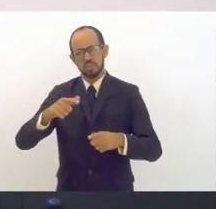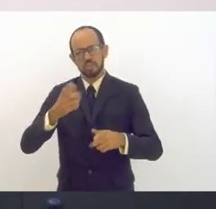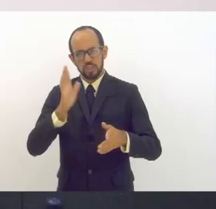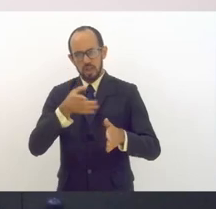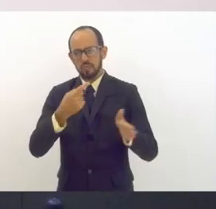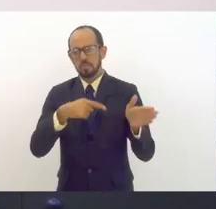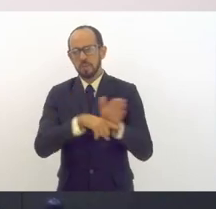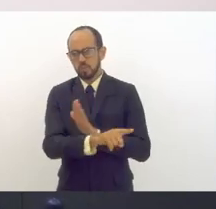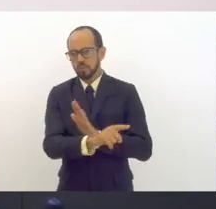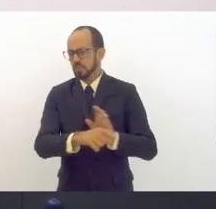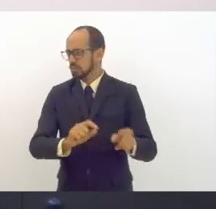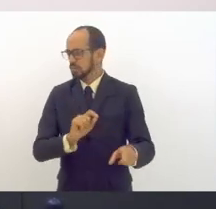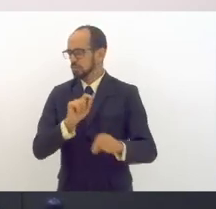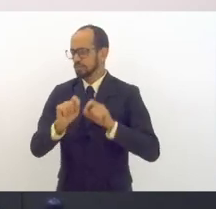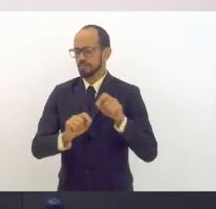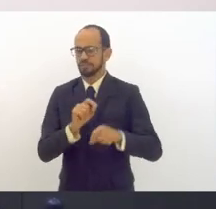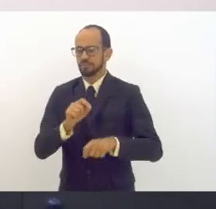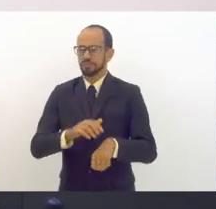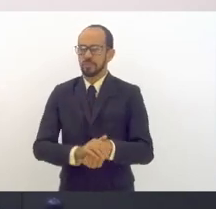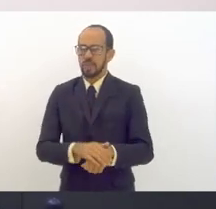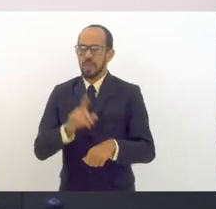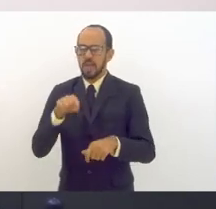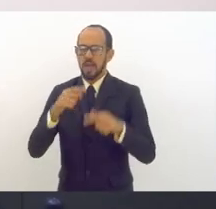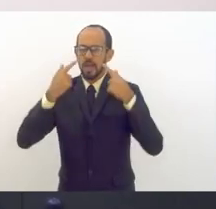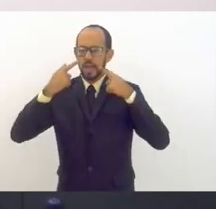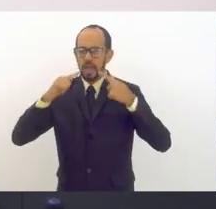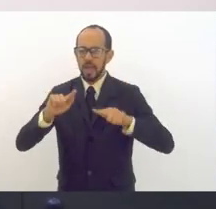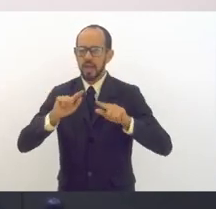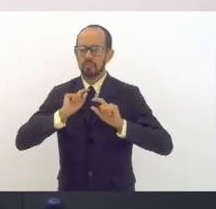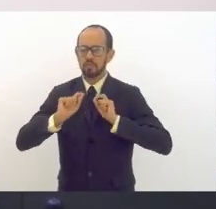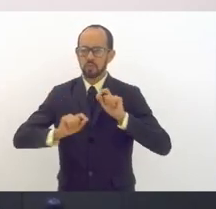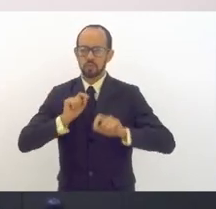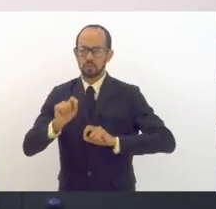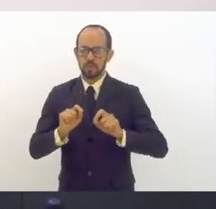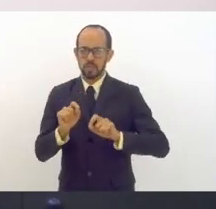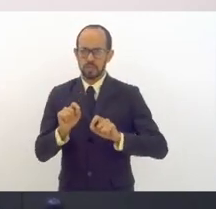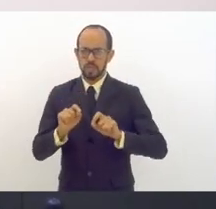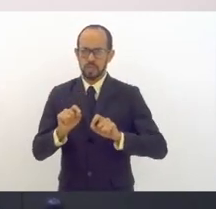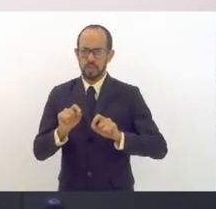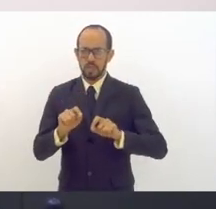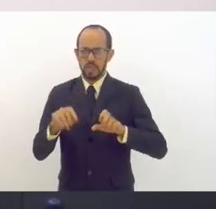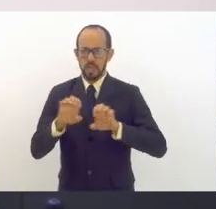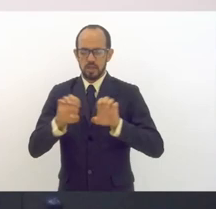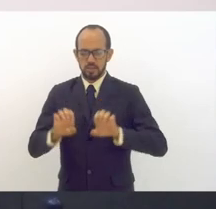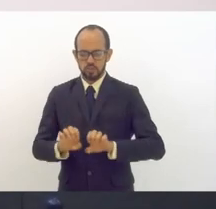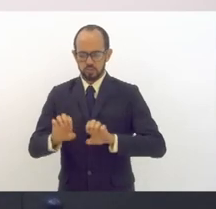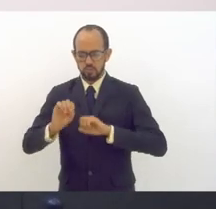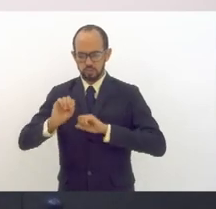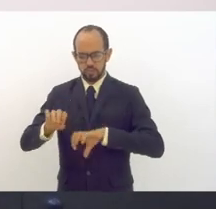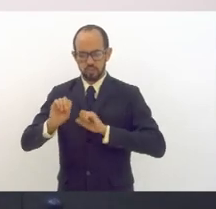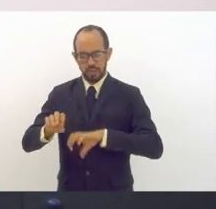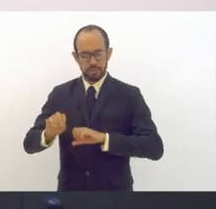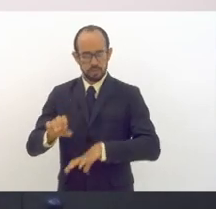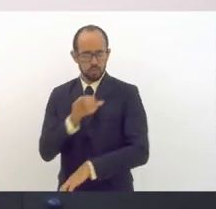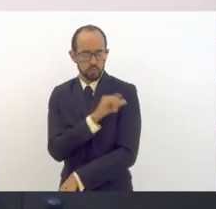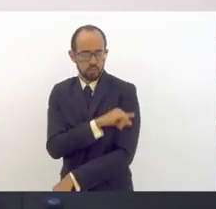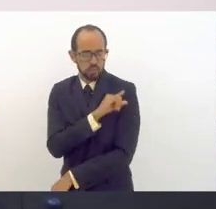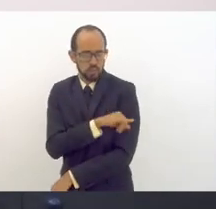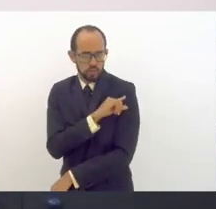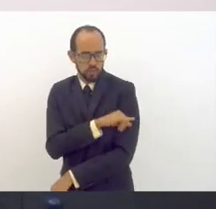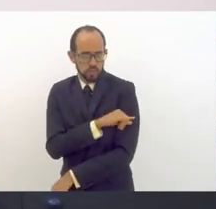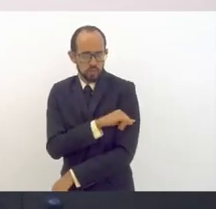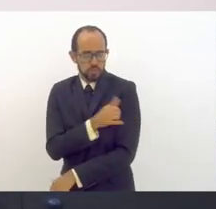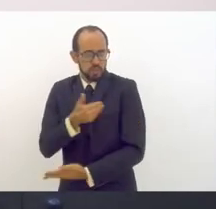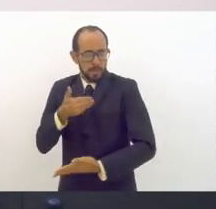lembrar da situação grave da animação cultural na rede estadual de educação do Rio de Janeiro. Nós estamos às portas,